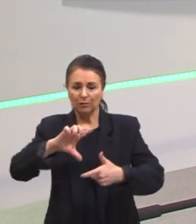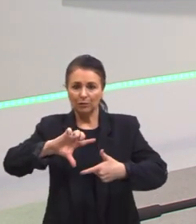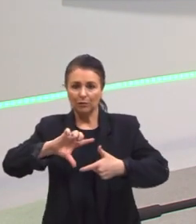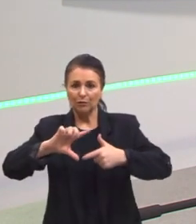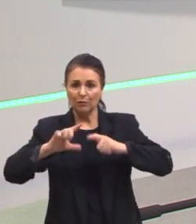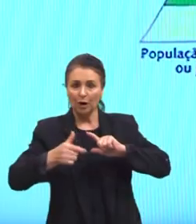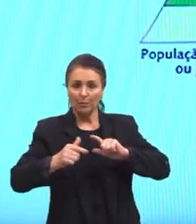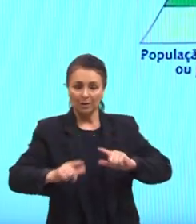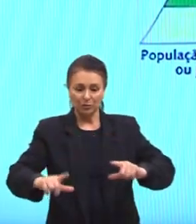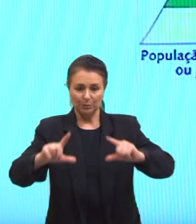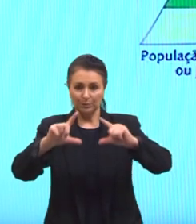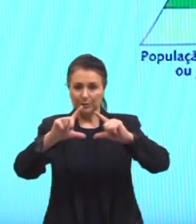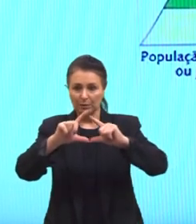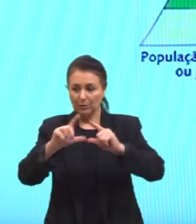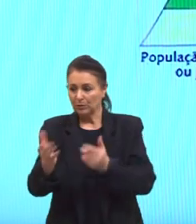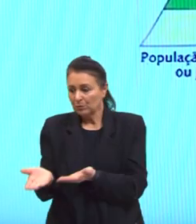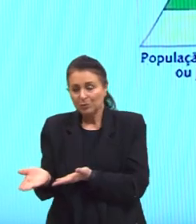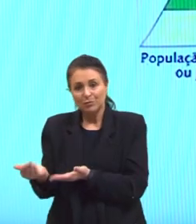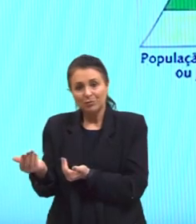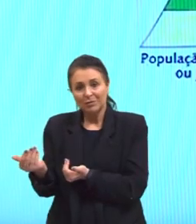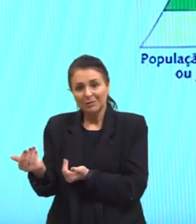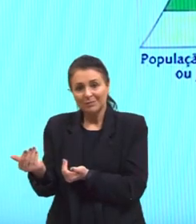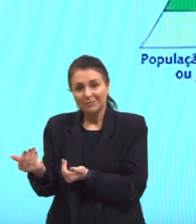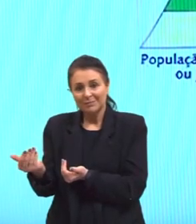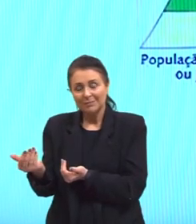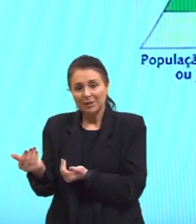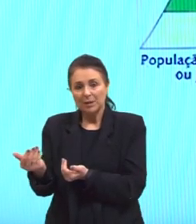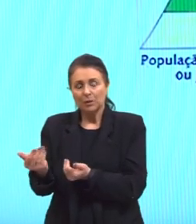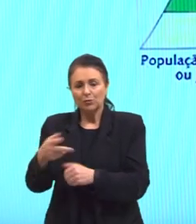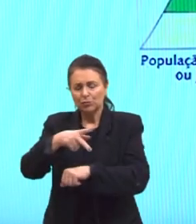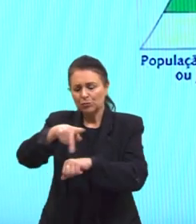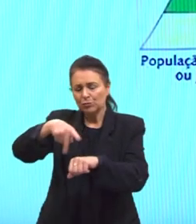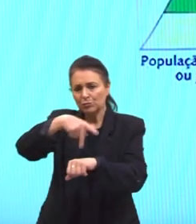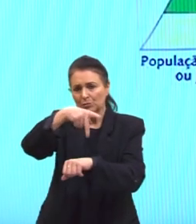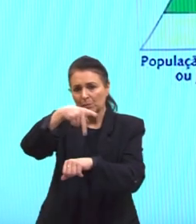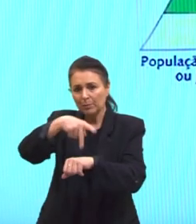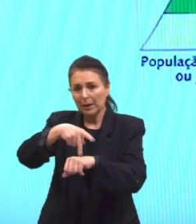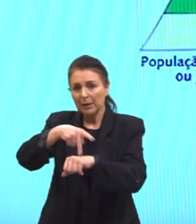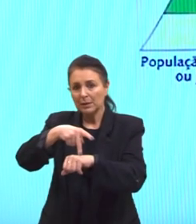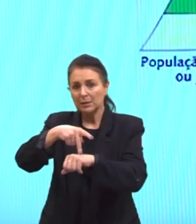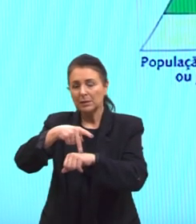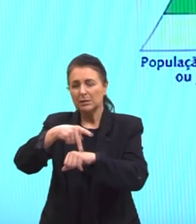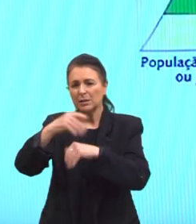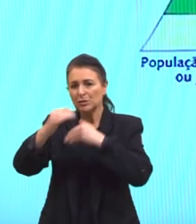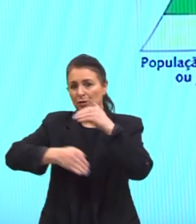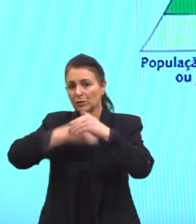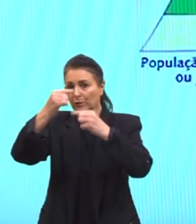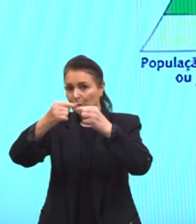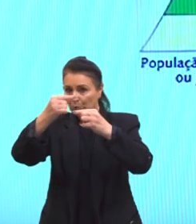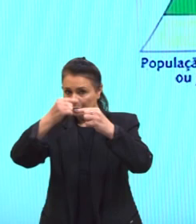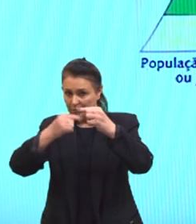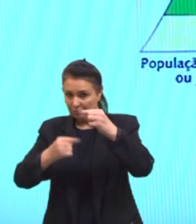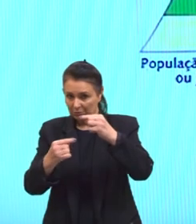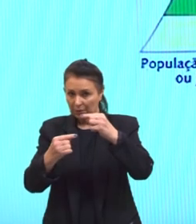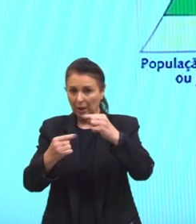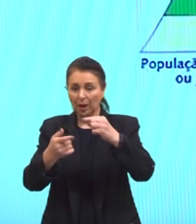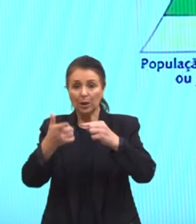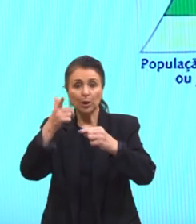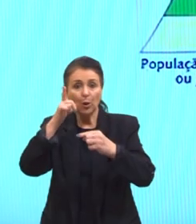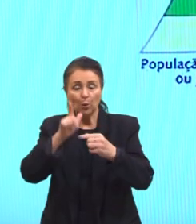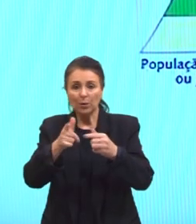vezes aparecem né pirâmide jovem né justamente de países subdesenvolvidos não conseguem controlar aí a